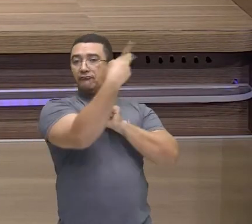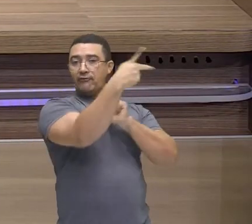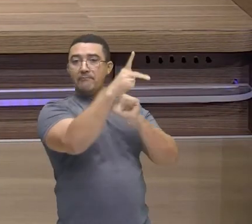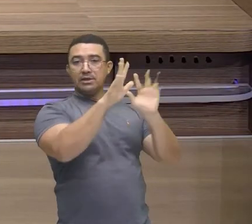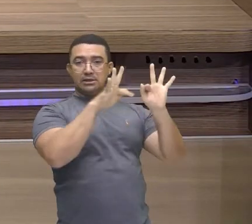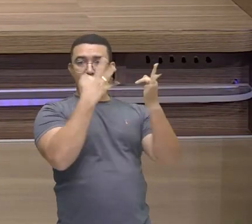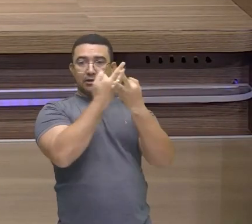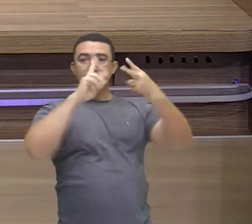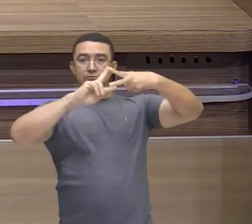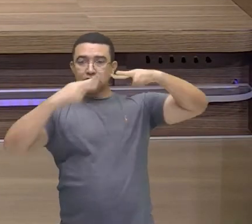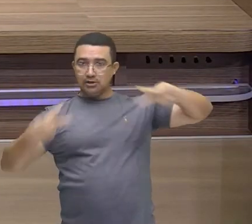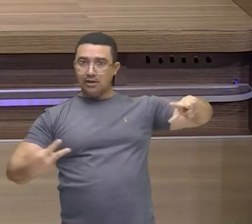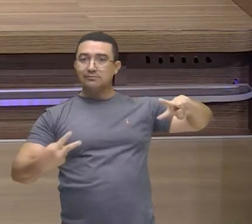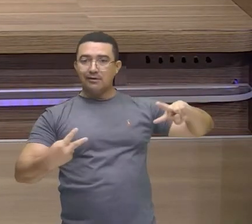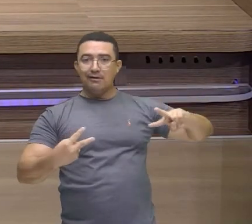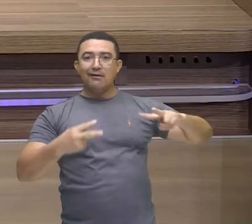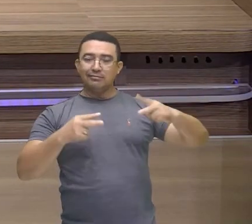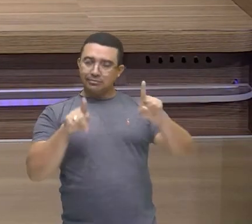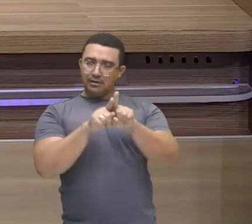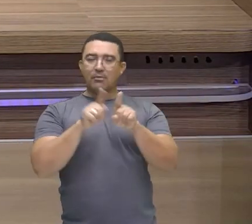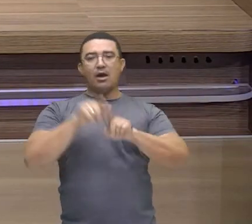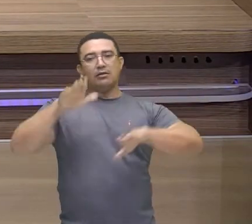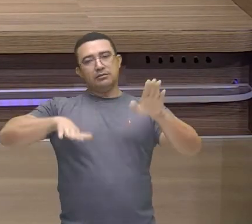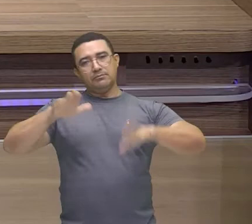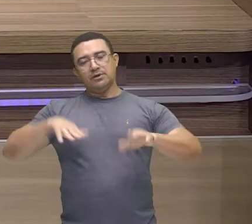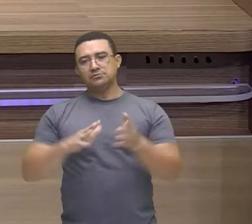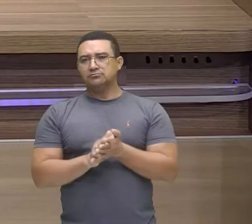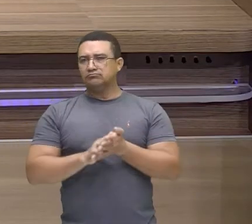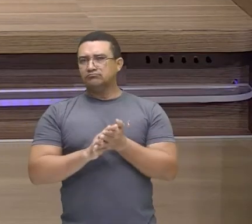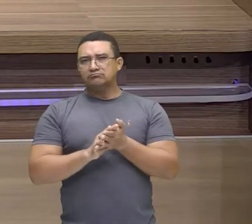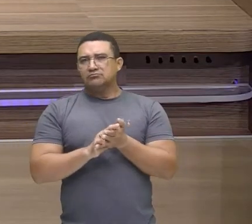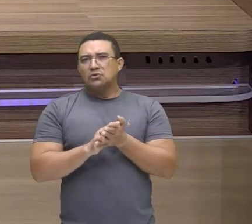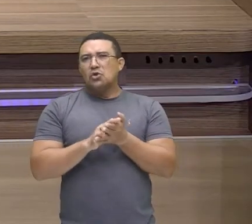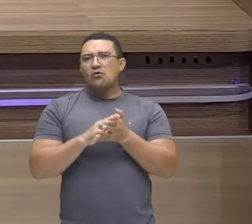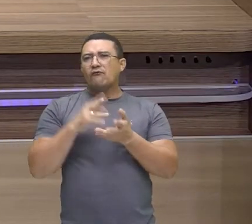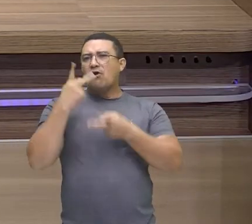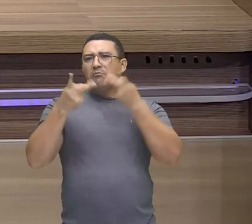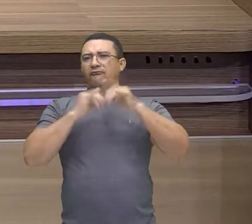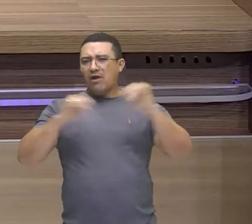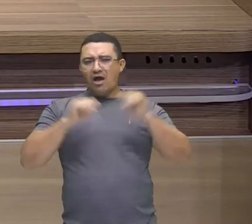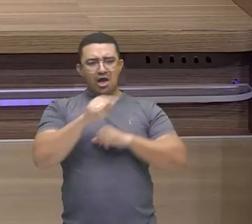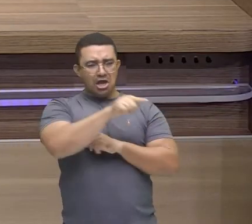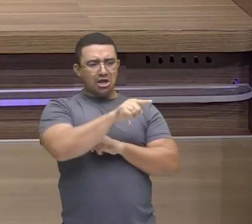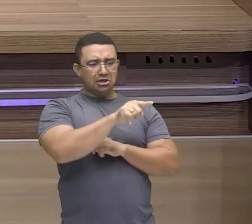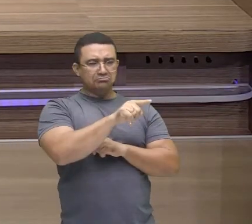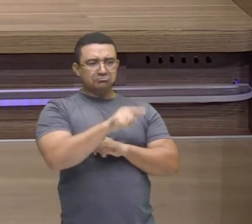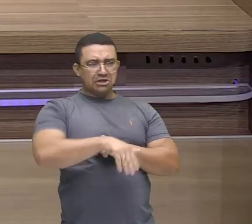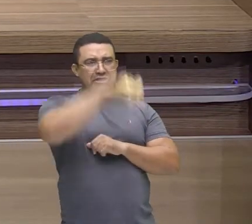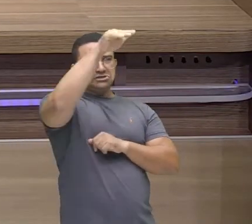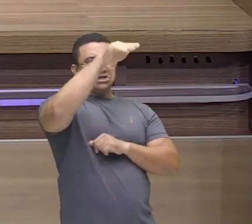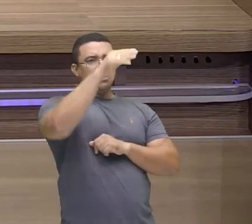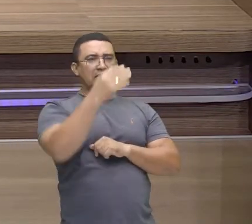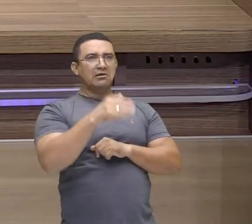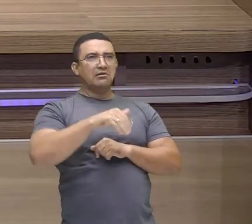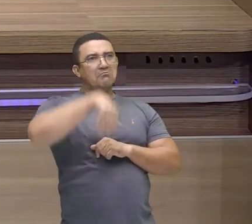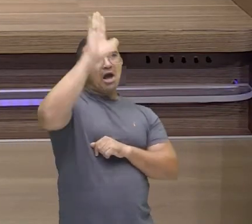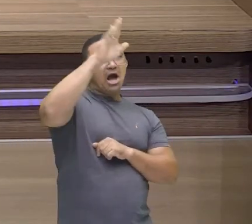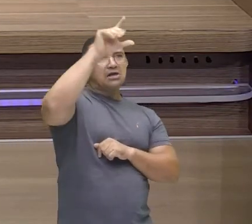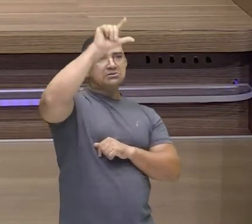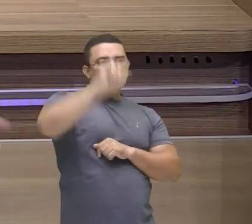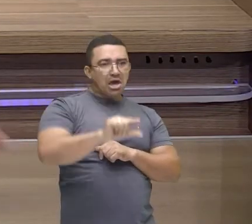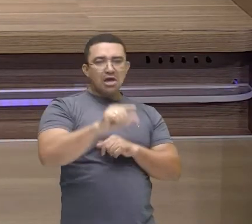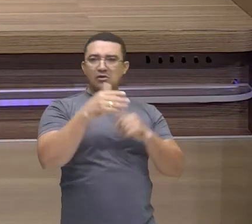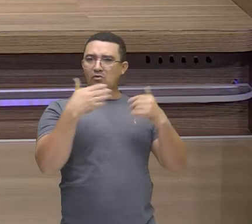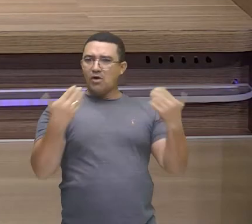Isso é que vai fazer. Nós não temos como dizer que vai crescer mais ou que vai crescer menos, mas os estímulos. Por isso que a informação aos pais, por isso que